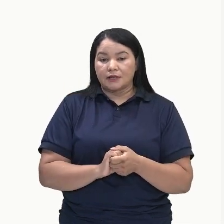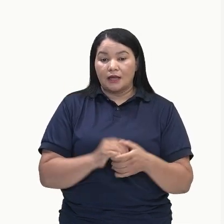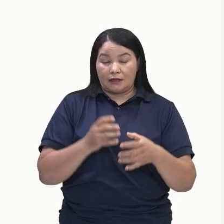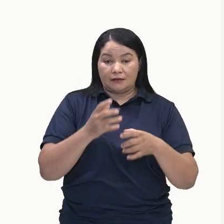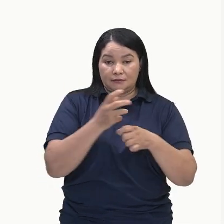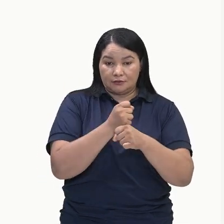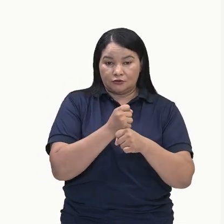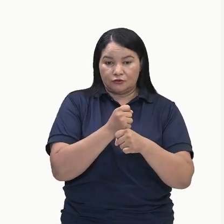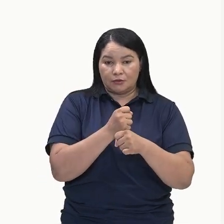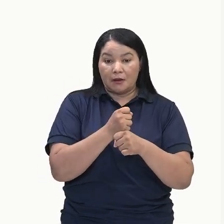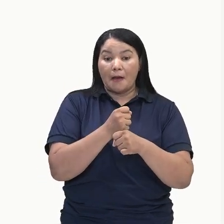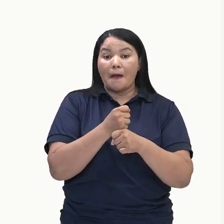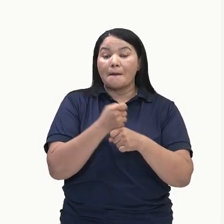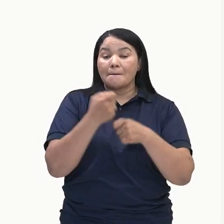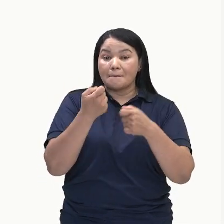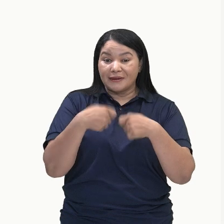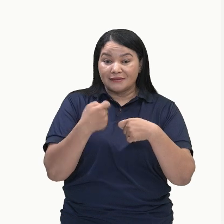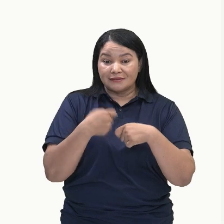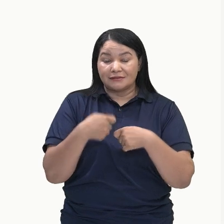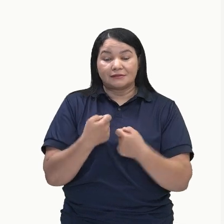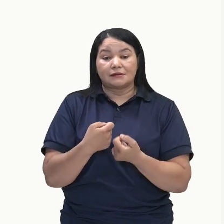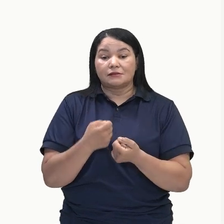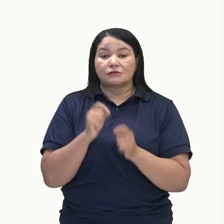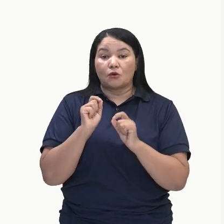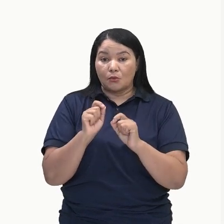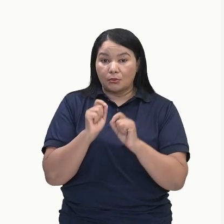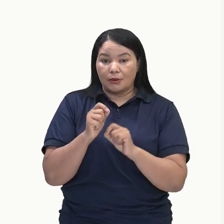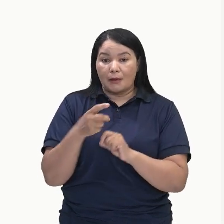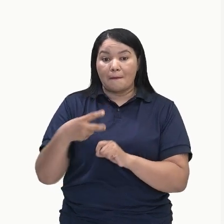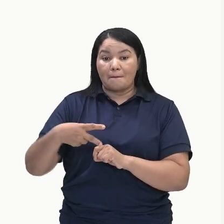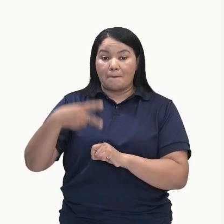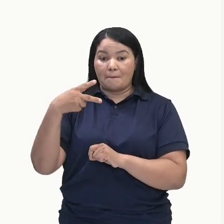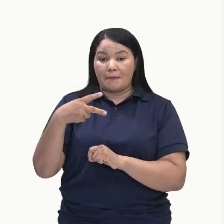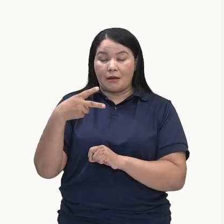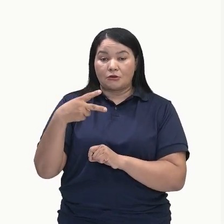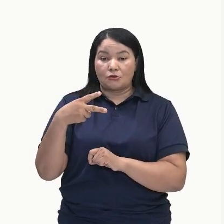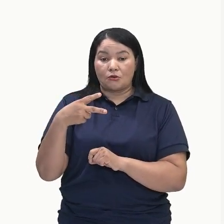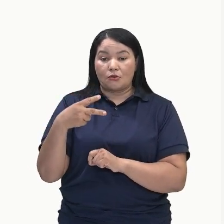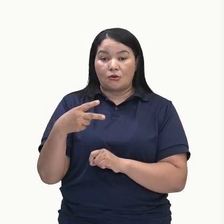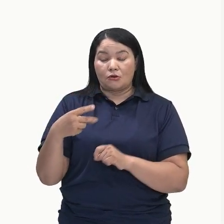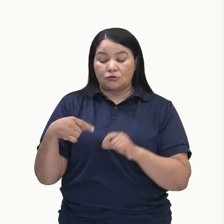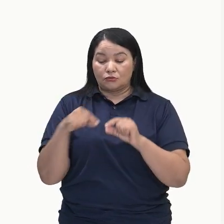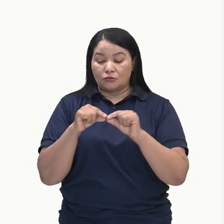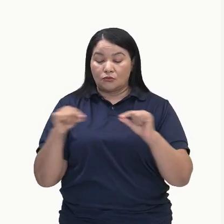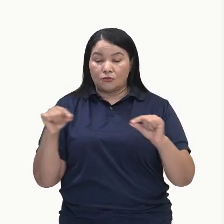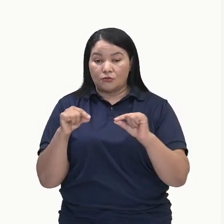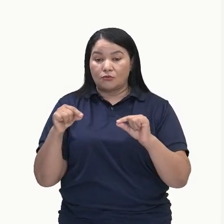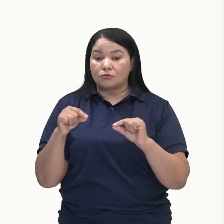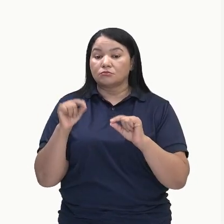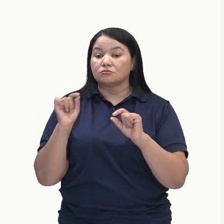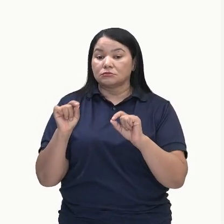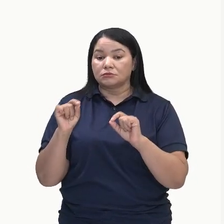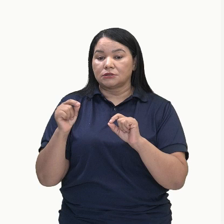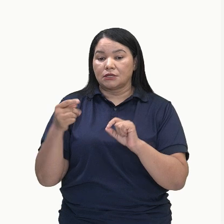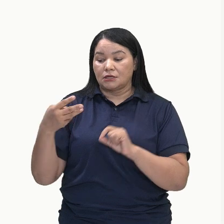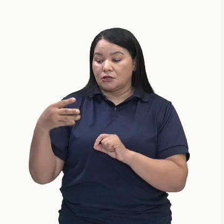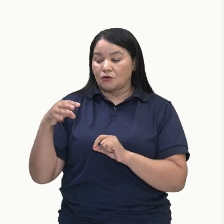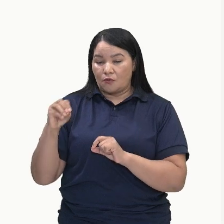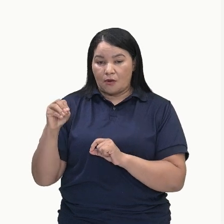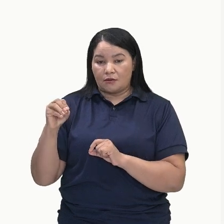soma tem que ser maior que a medida do maior lado, que é o outro lado aí que sobra, que nós vimos que